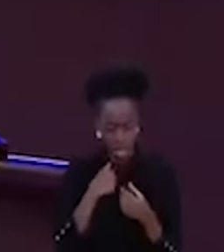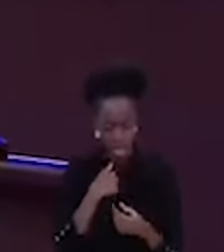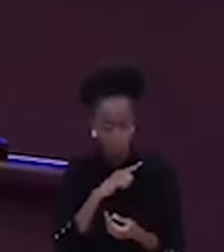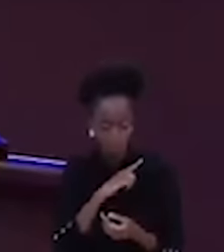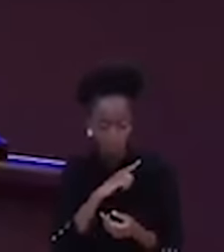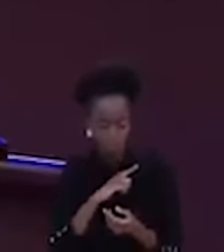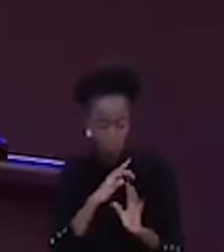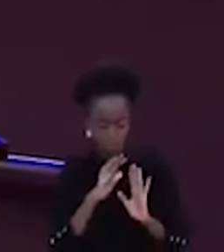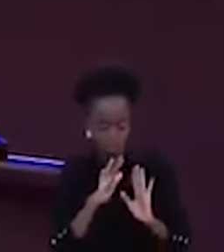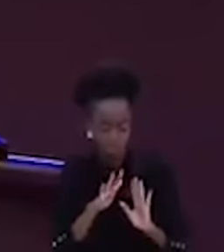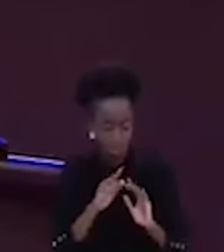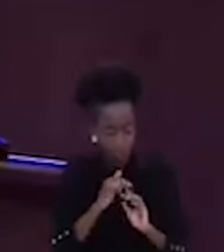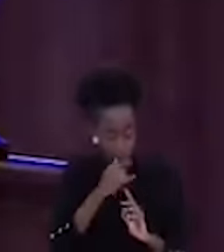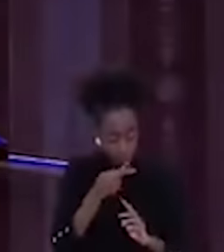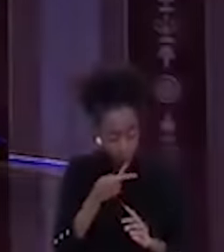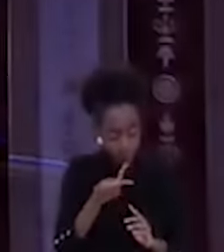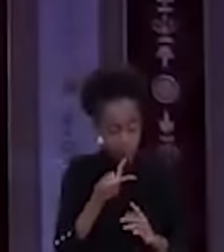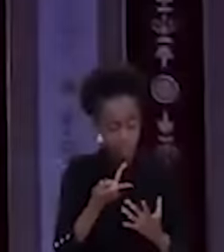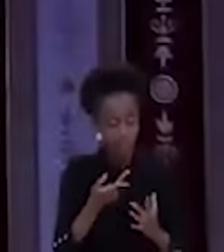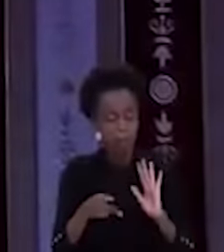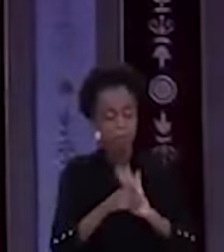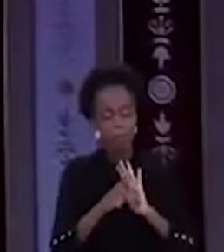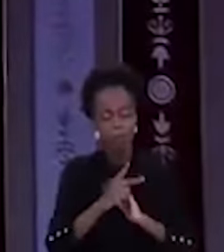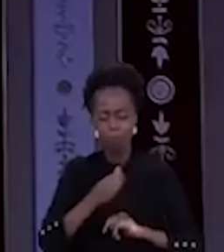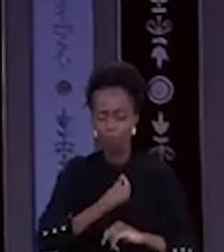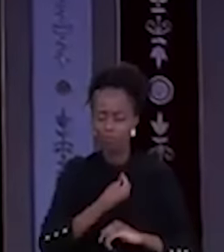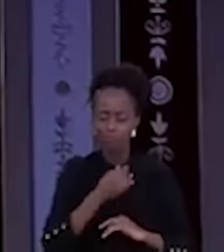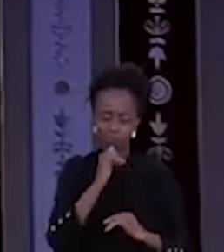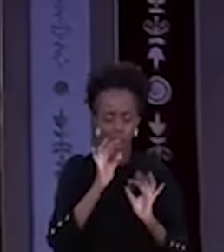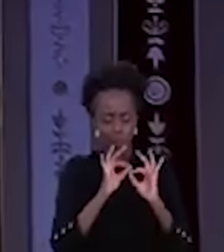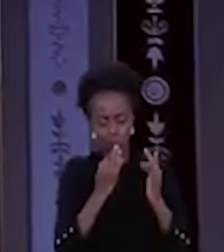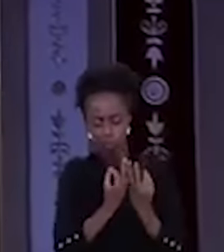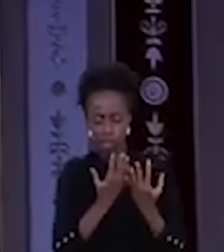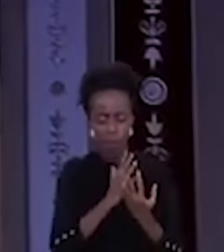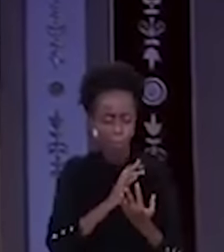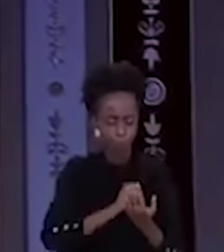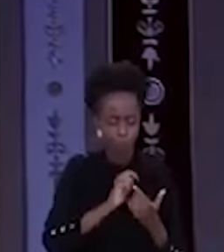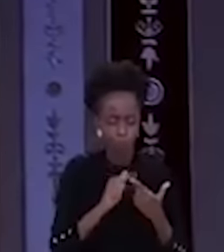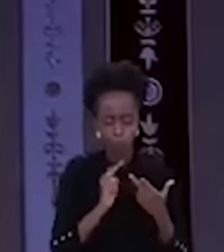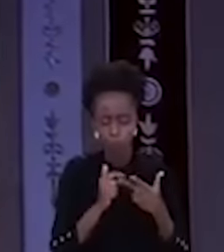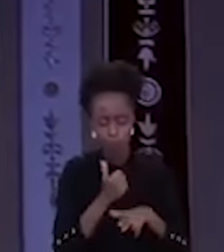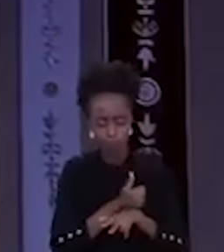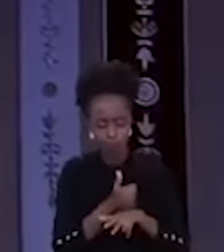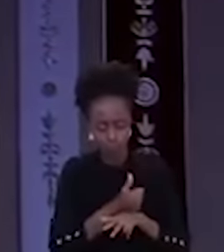objetivos, fale para a minha vida familiar, sentimental, profissional,